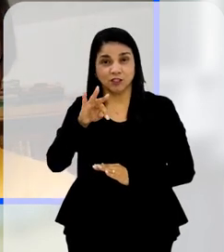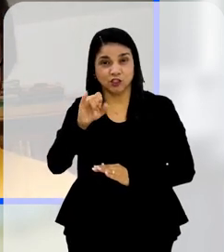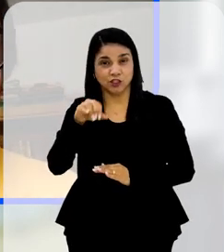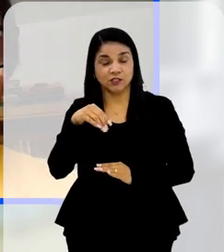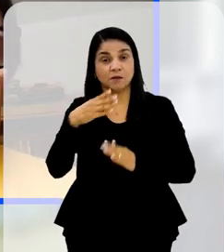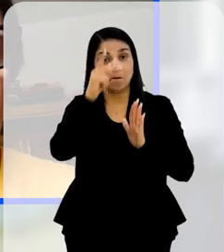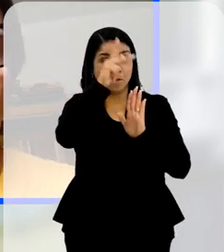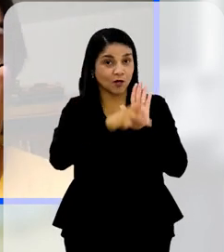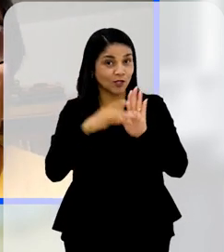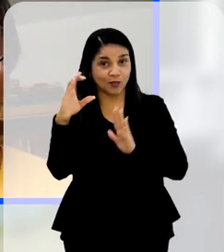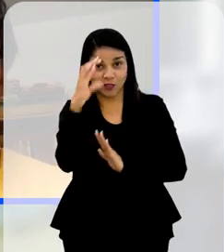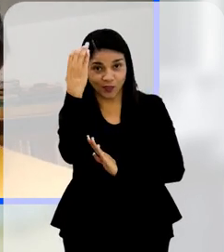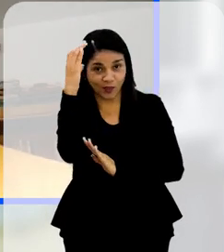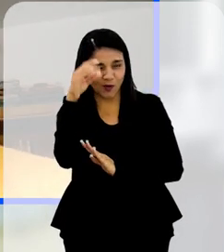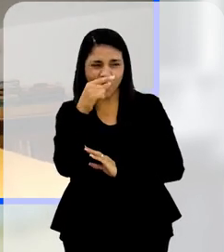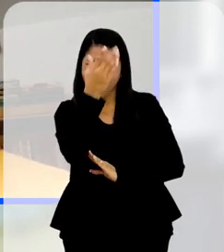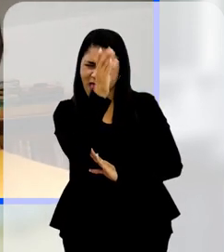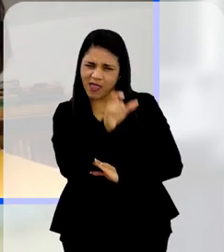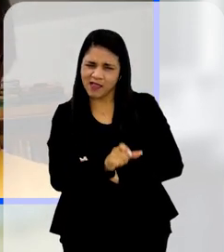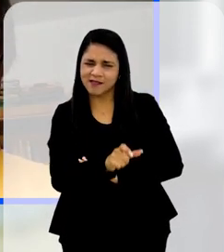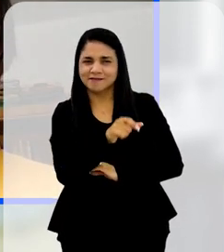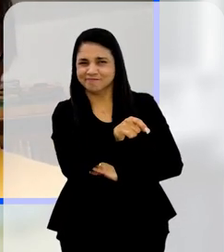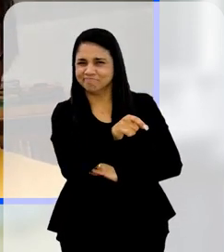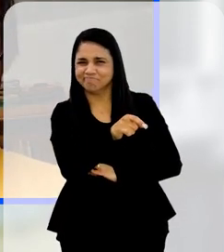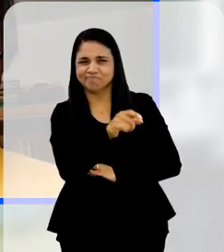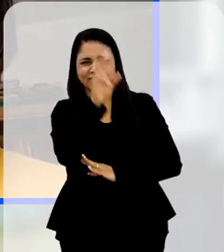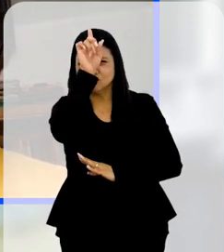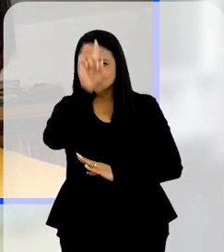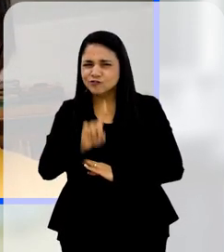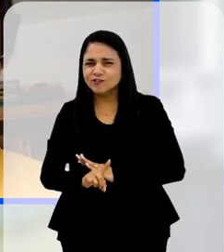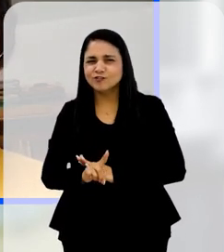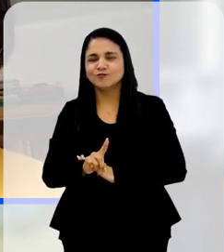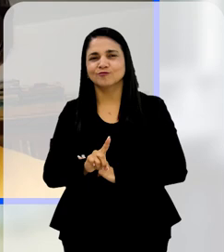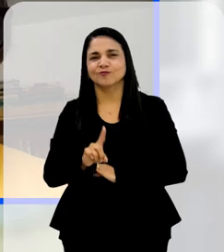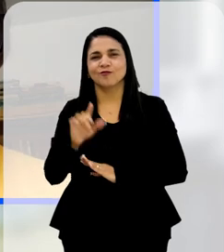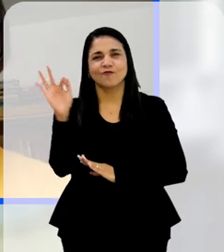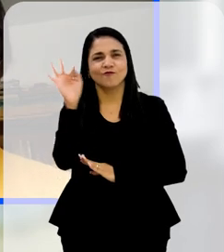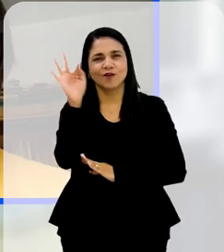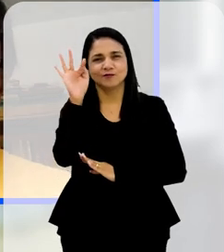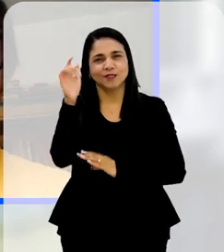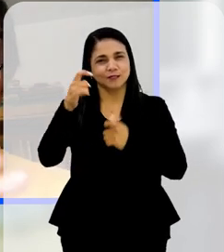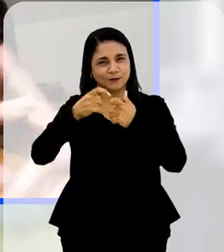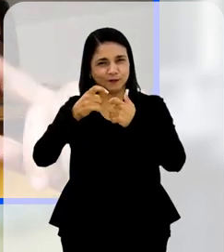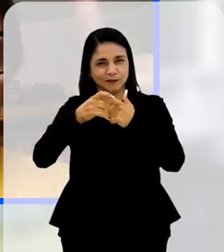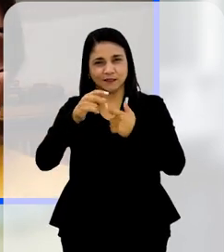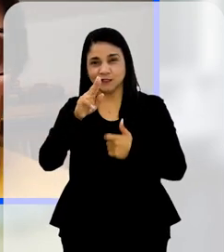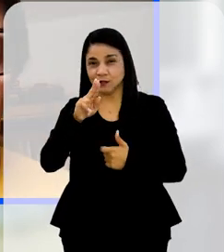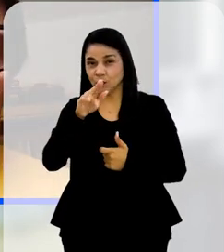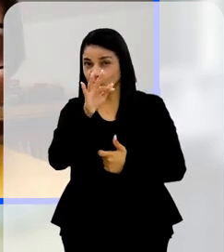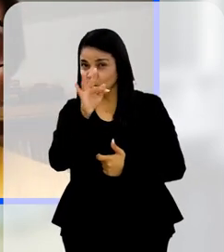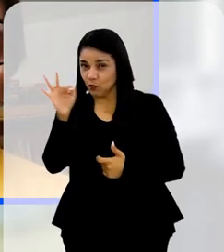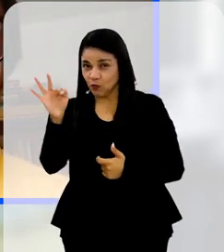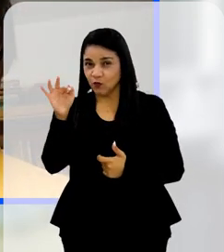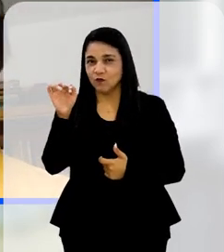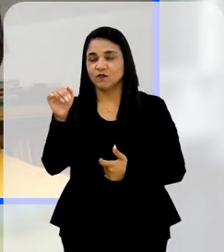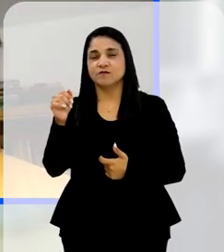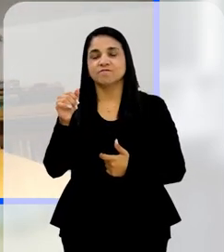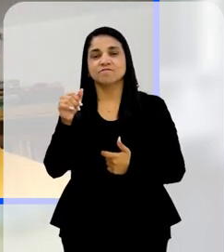foi modesto, né? Ele, como diretor da Faculdade de Medicina da UF, né? Ou seja,